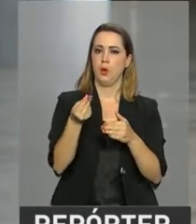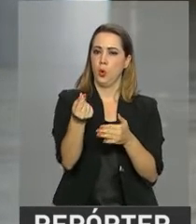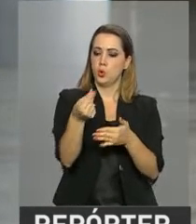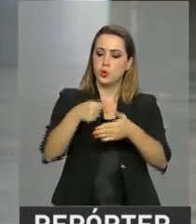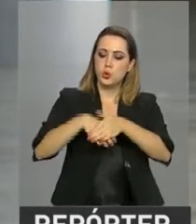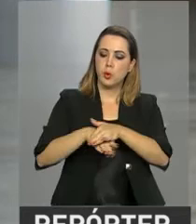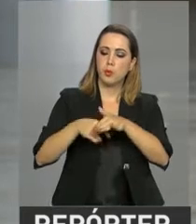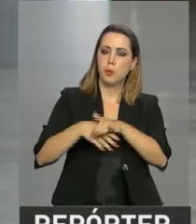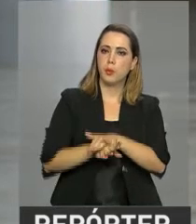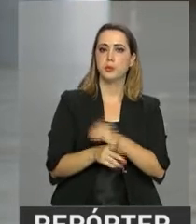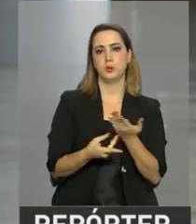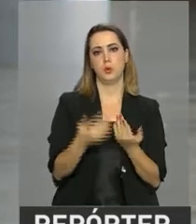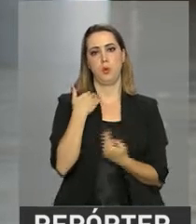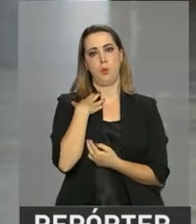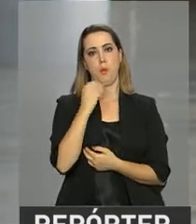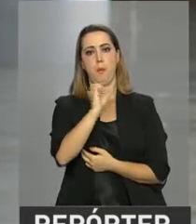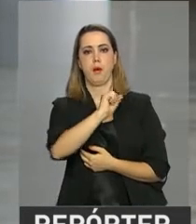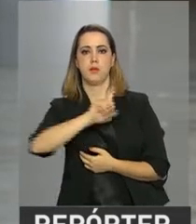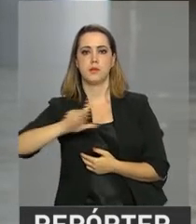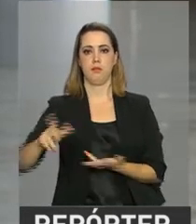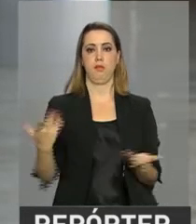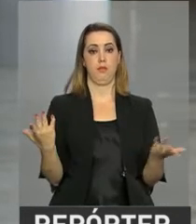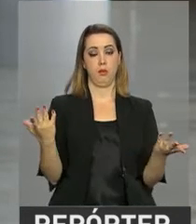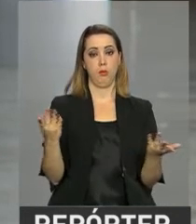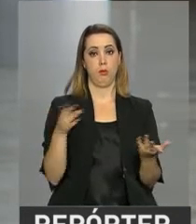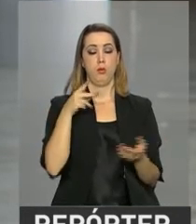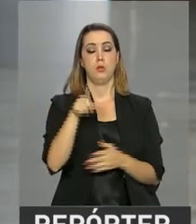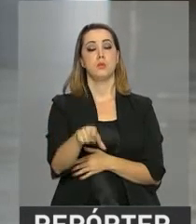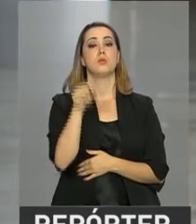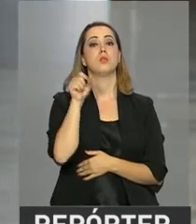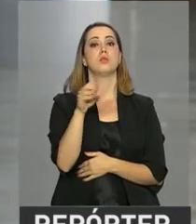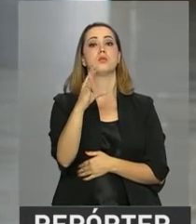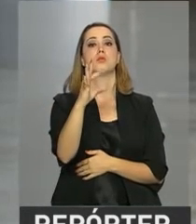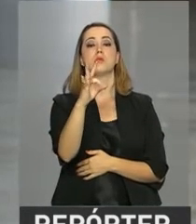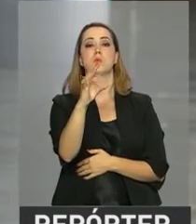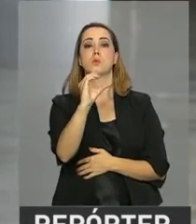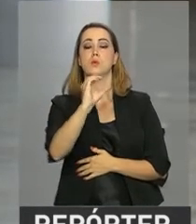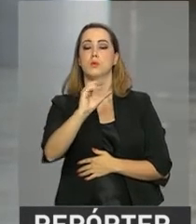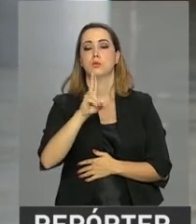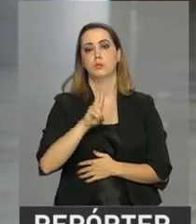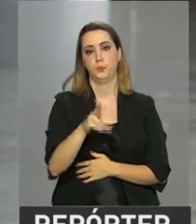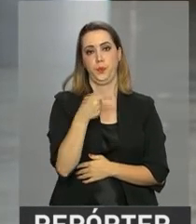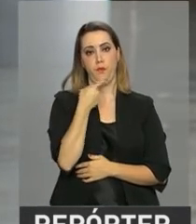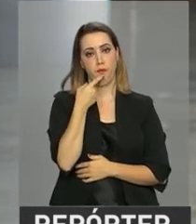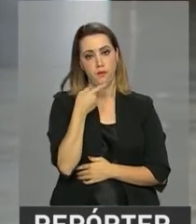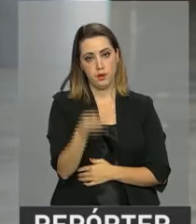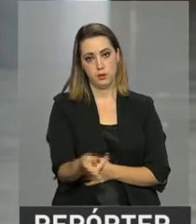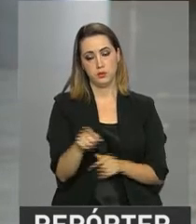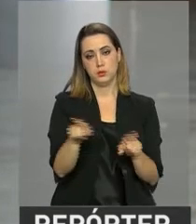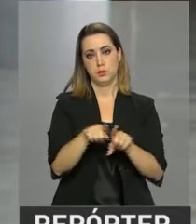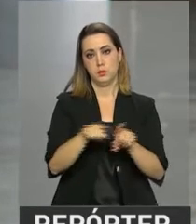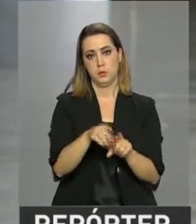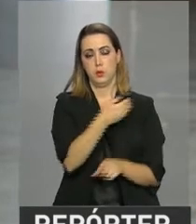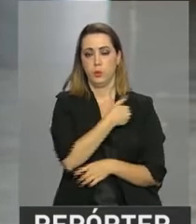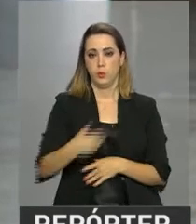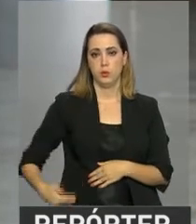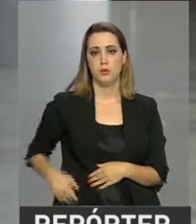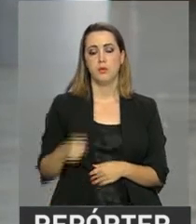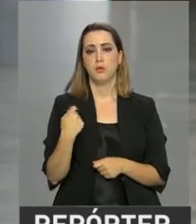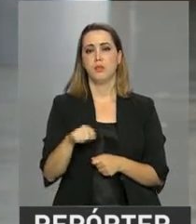pelo Banco Central. Na decisão, o Tribunal de Contas da União também afirmou que o governo